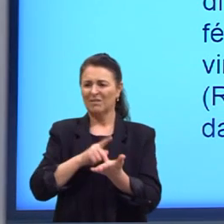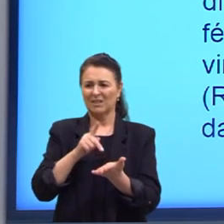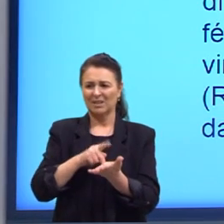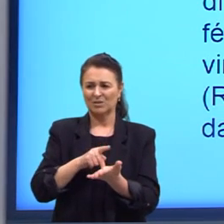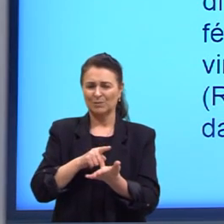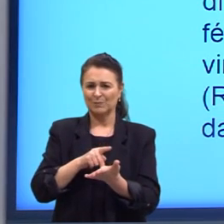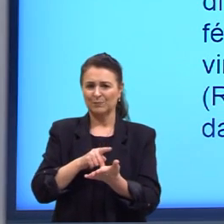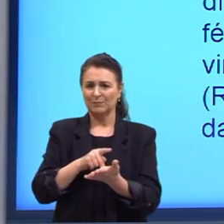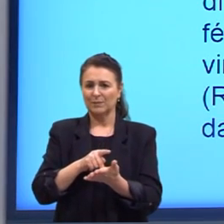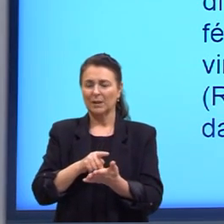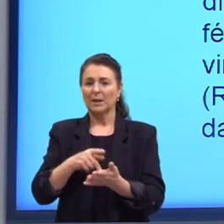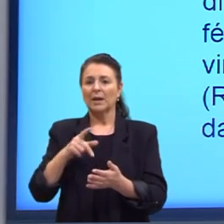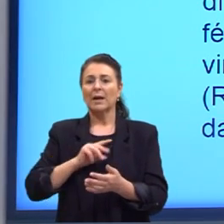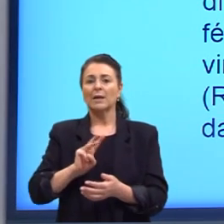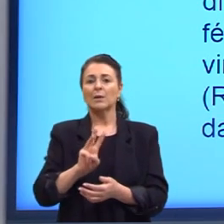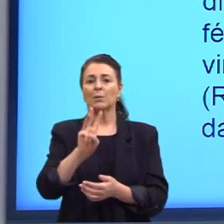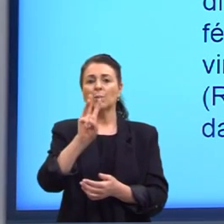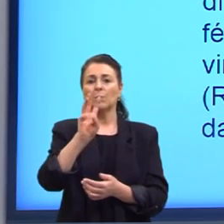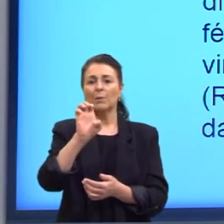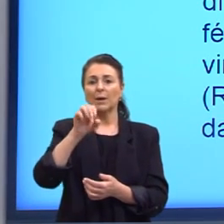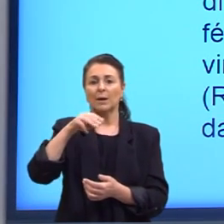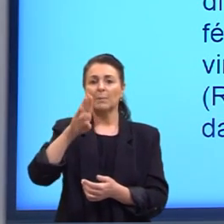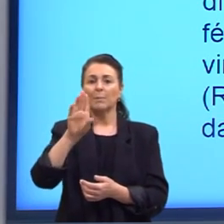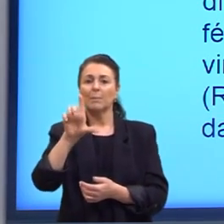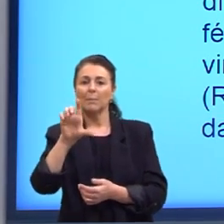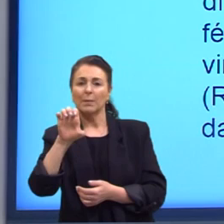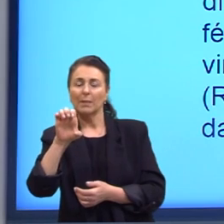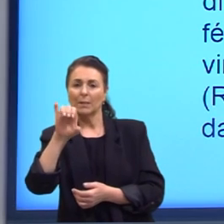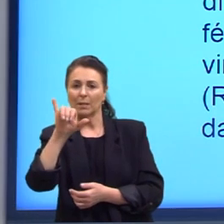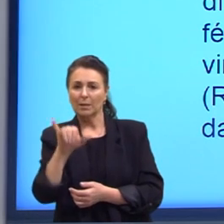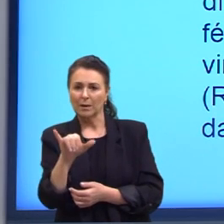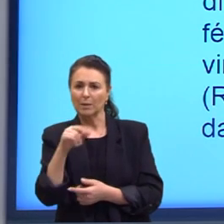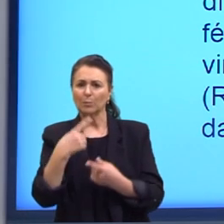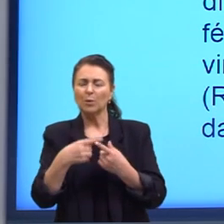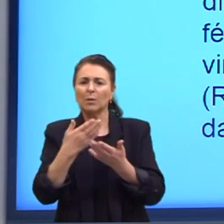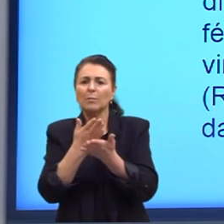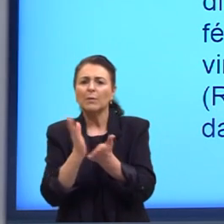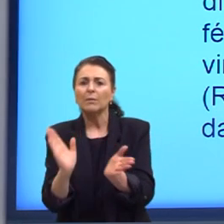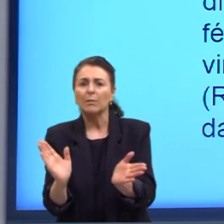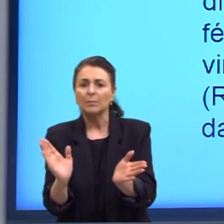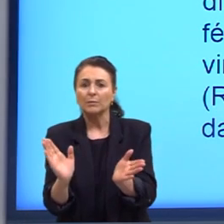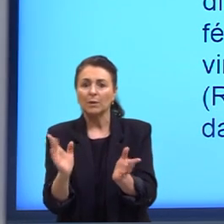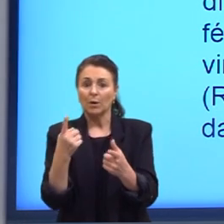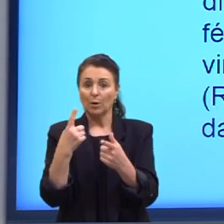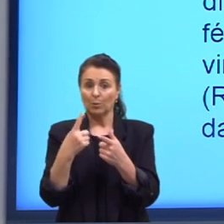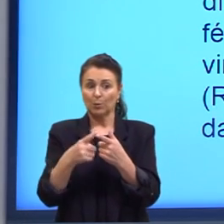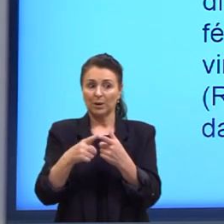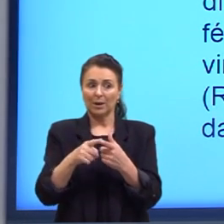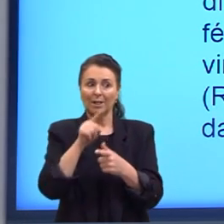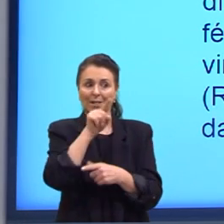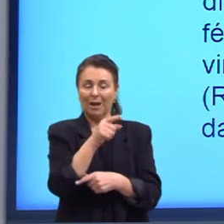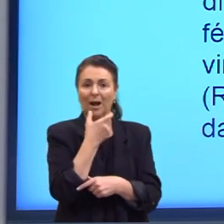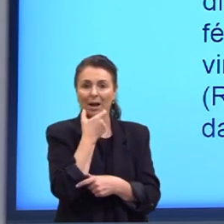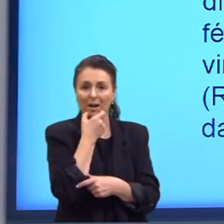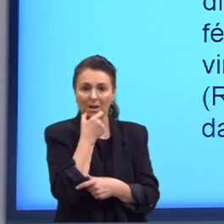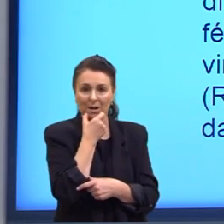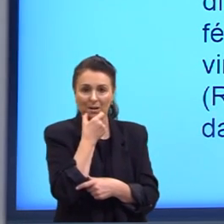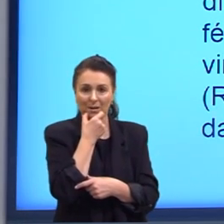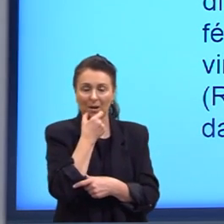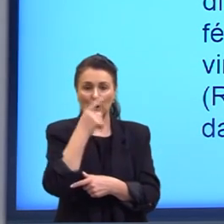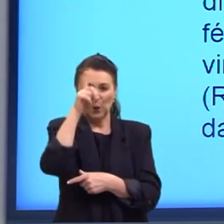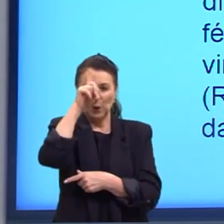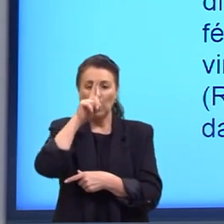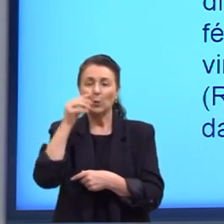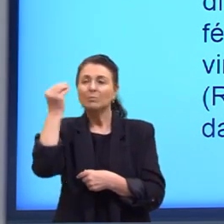em Wembley porque perdemos porque diante do quadro em inglês louro E